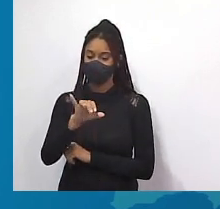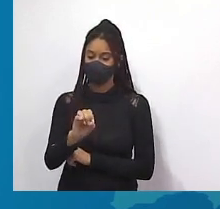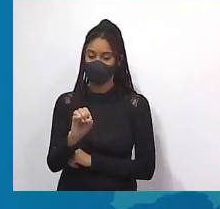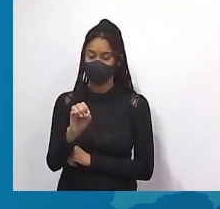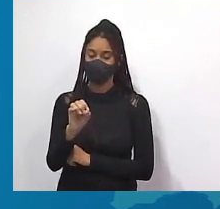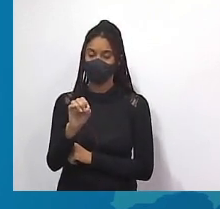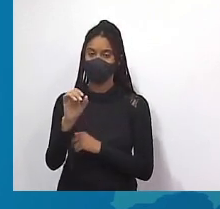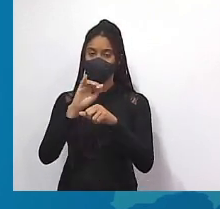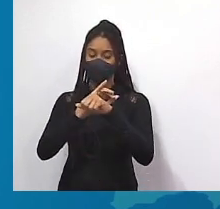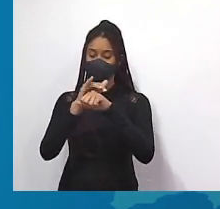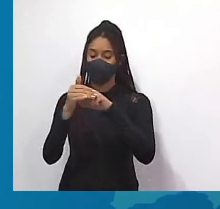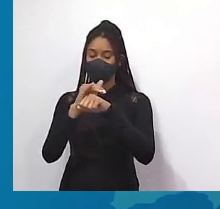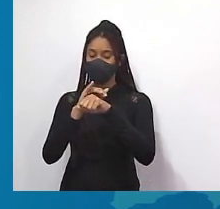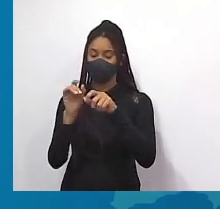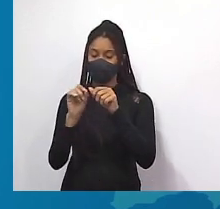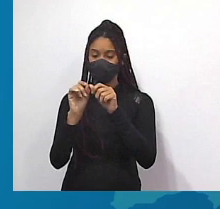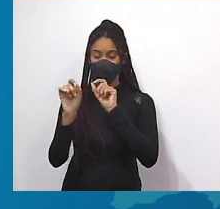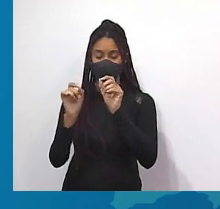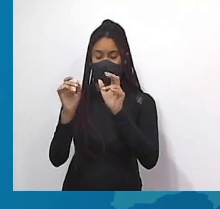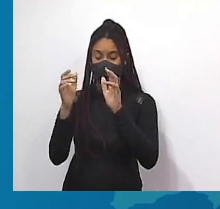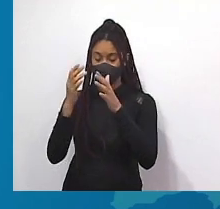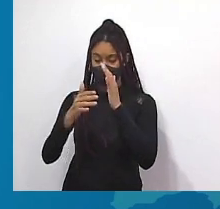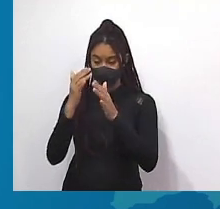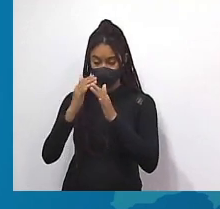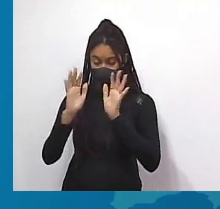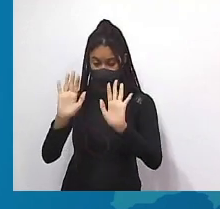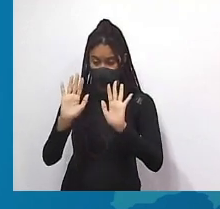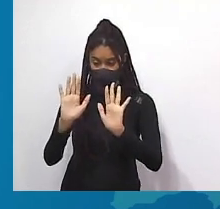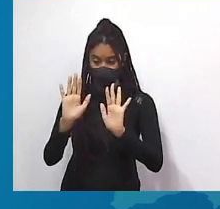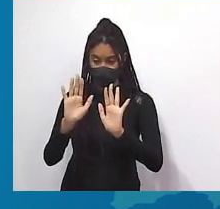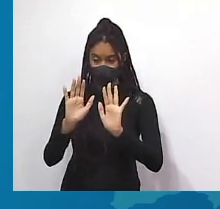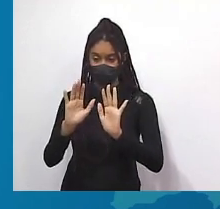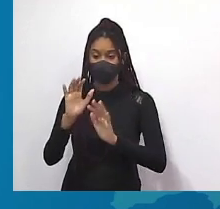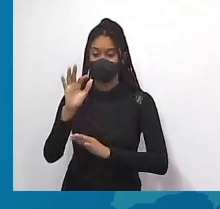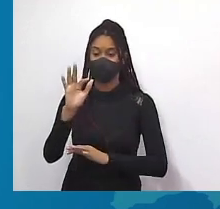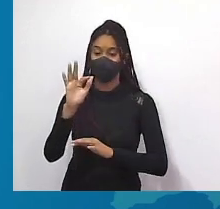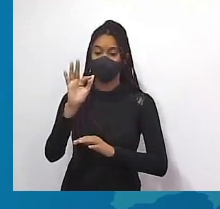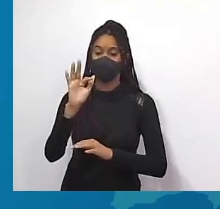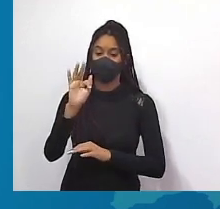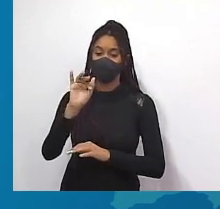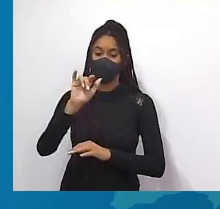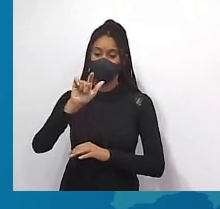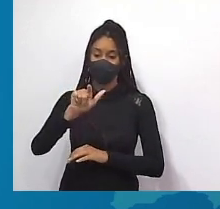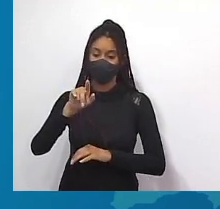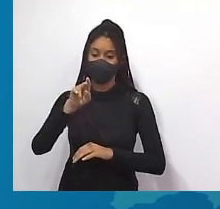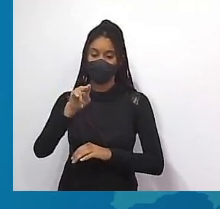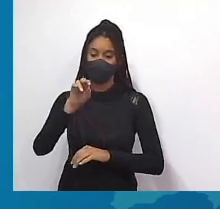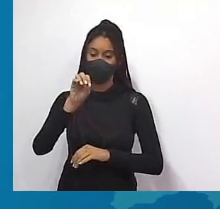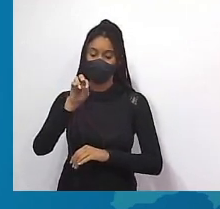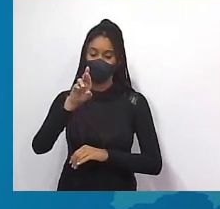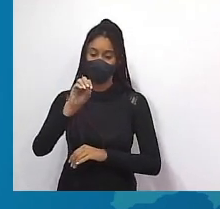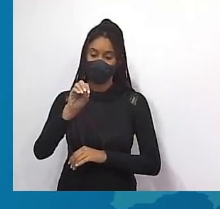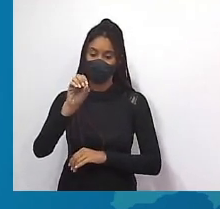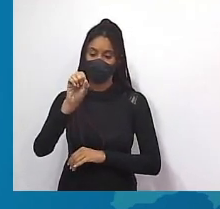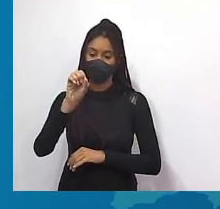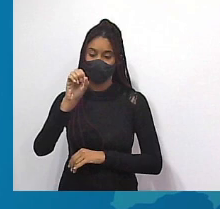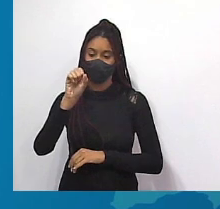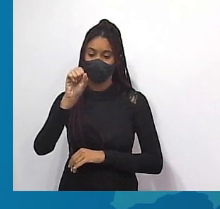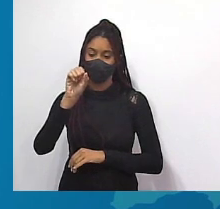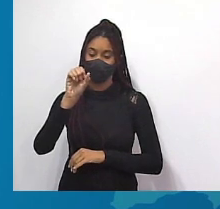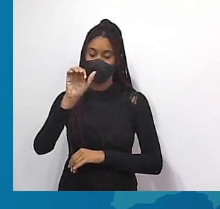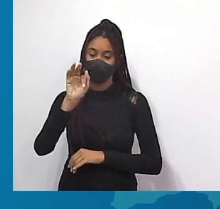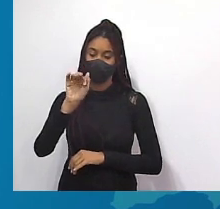né? Desculpa, o ozônio não, me confundi tudo agora. É o clorofluorcarboneto que destrói a camada de ozônio, que é um gás